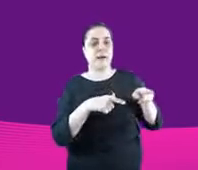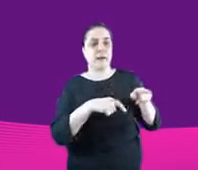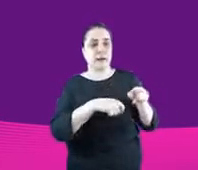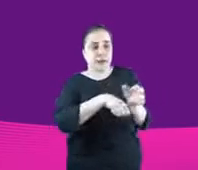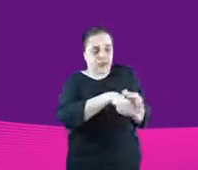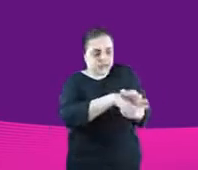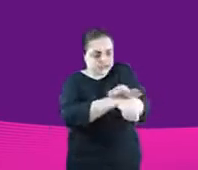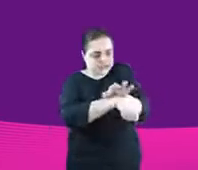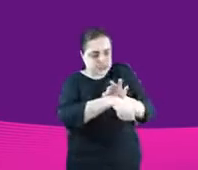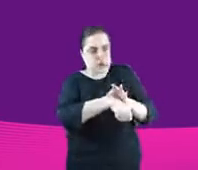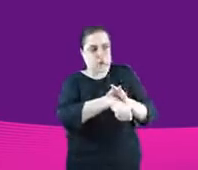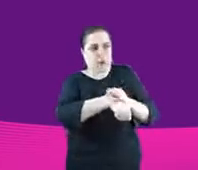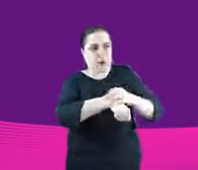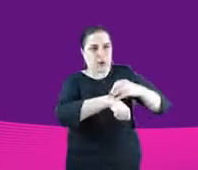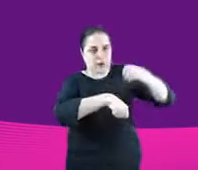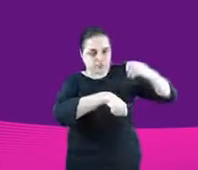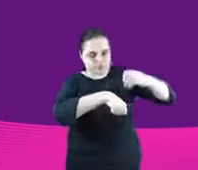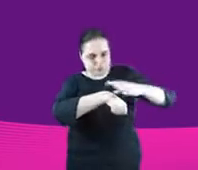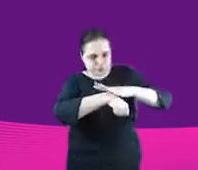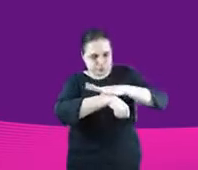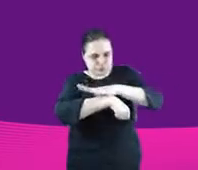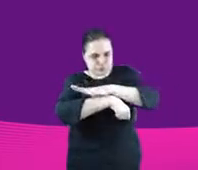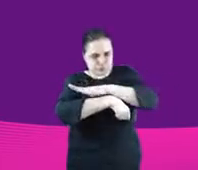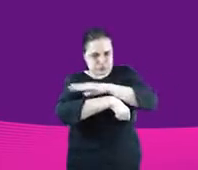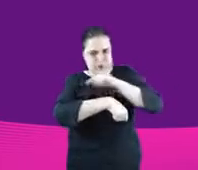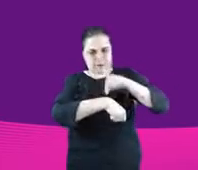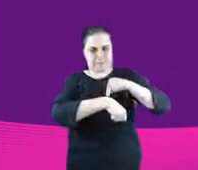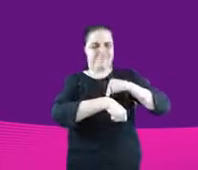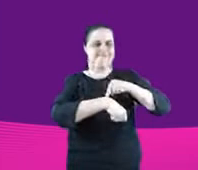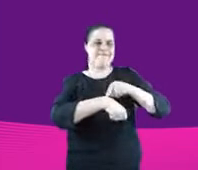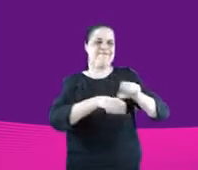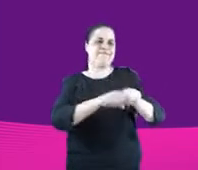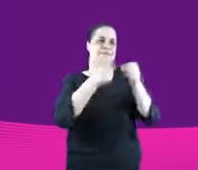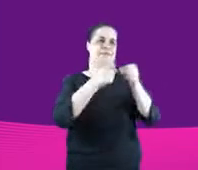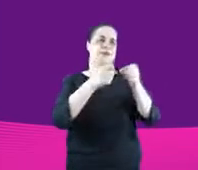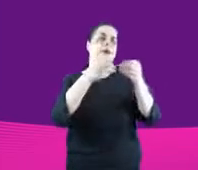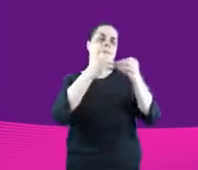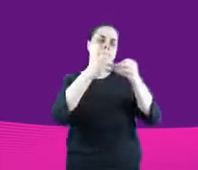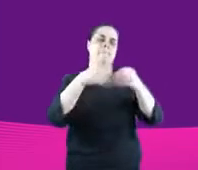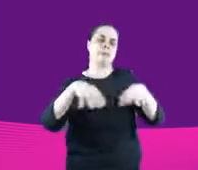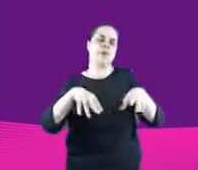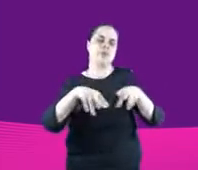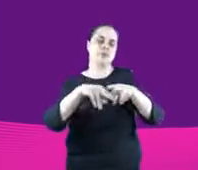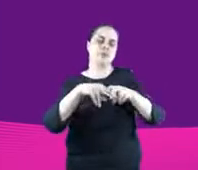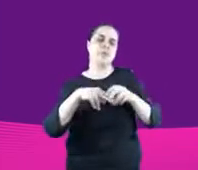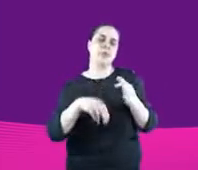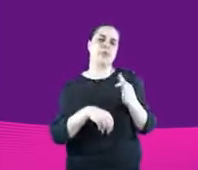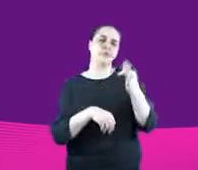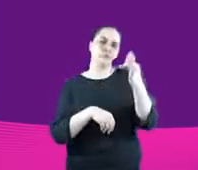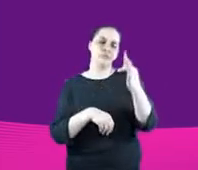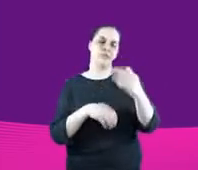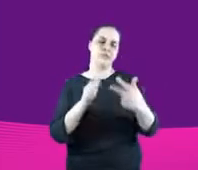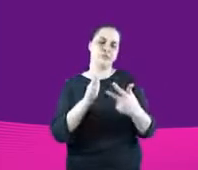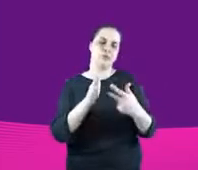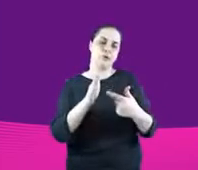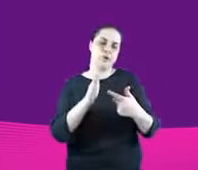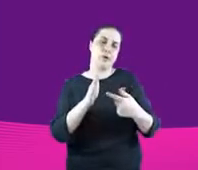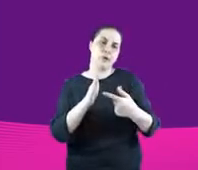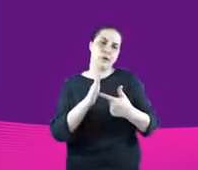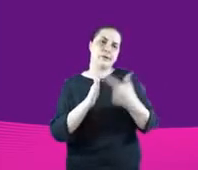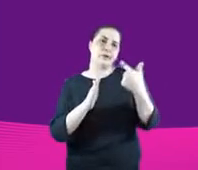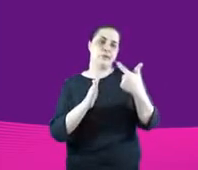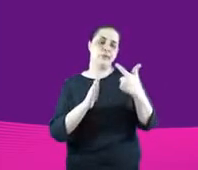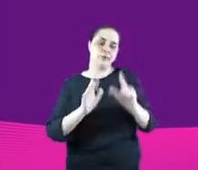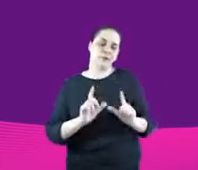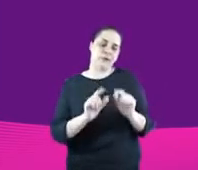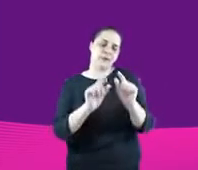ela preserva aquele dano que vai favorecer a uma neoplasia posteriormente. Existe também uma incidência maior de